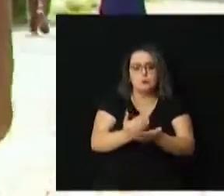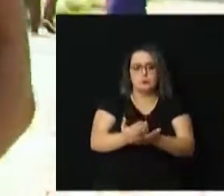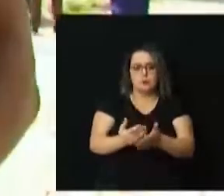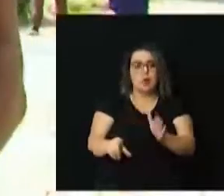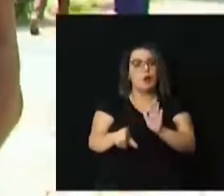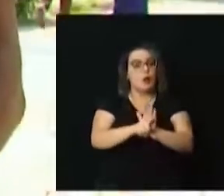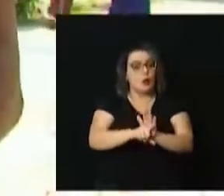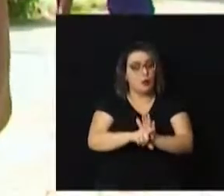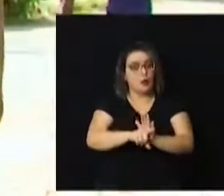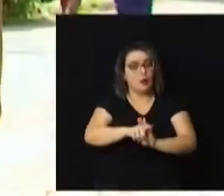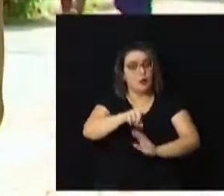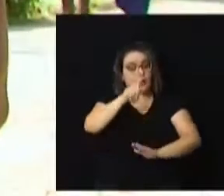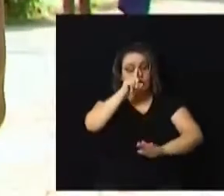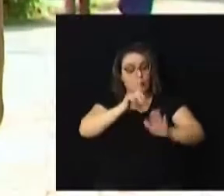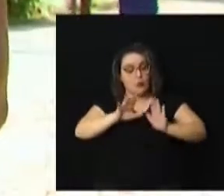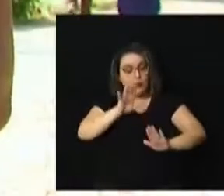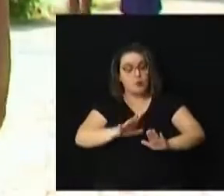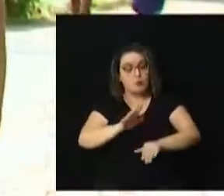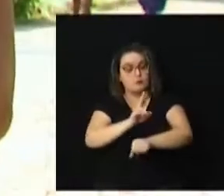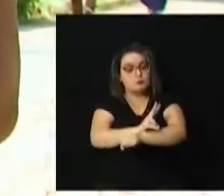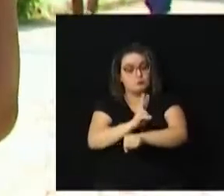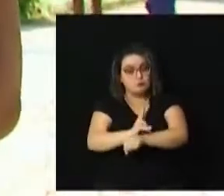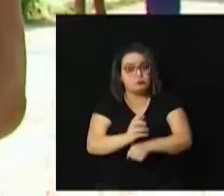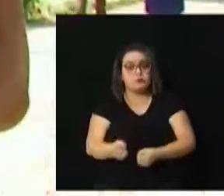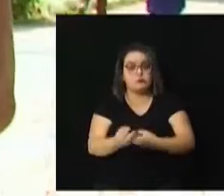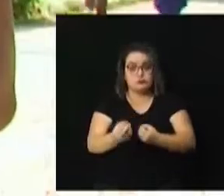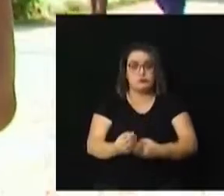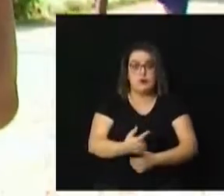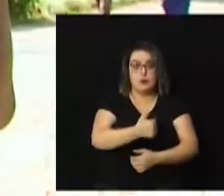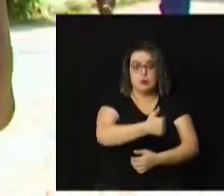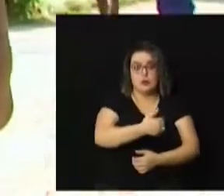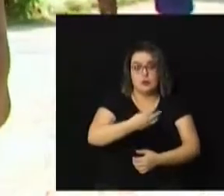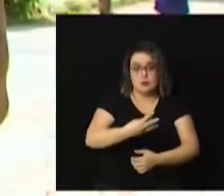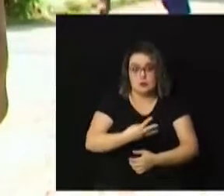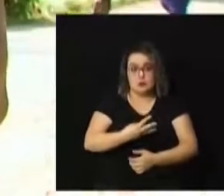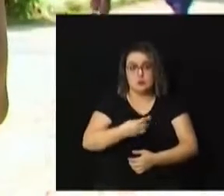pessoas. A Lei Geral de Proteção de Dados Pessoais, número